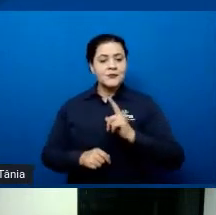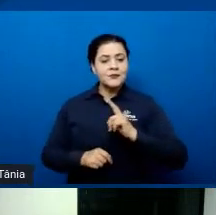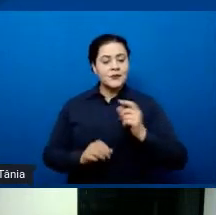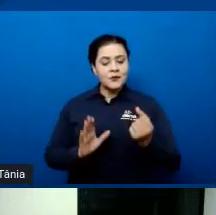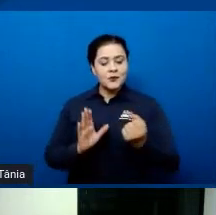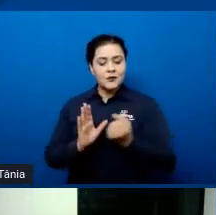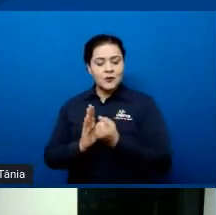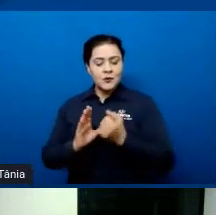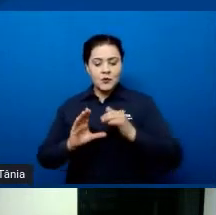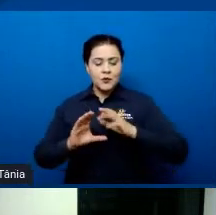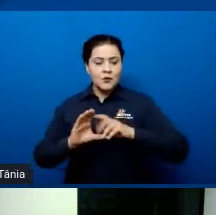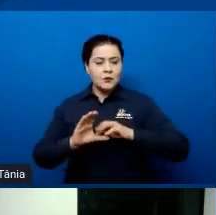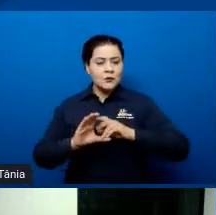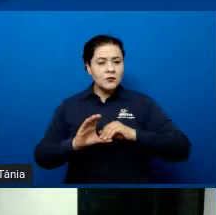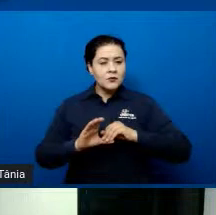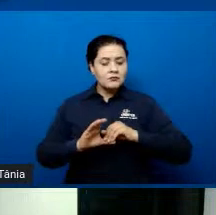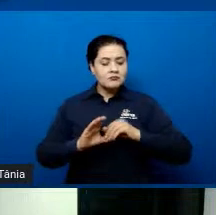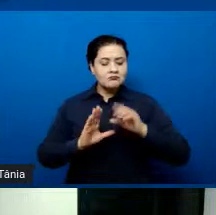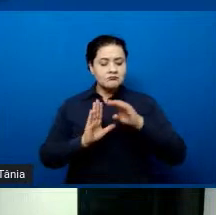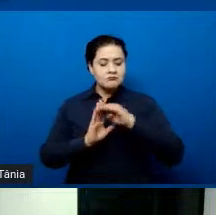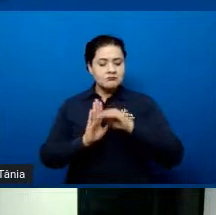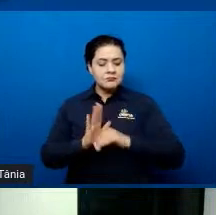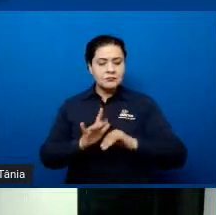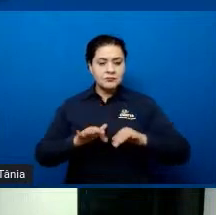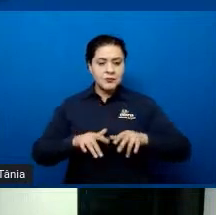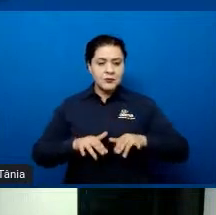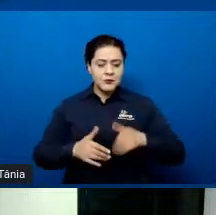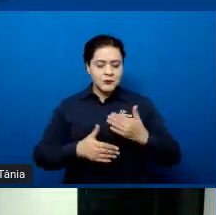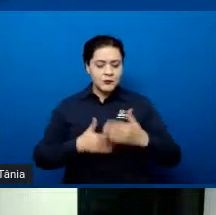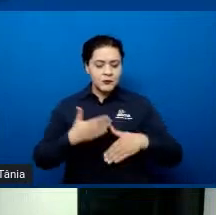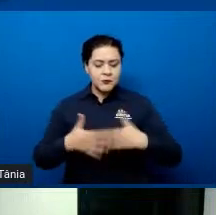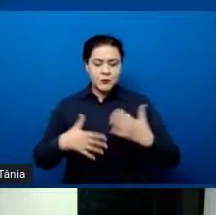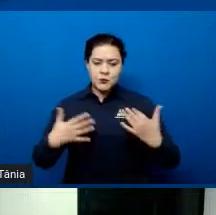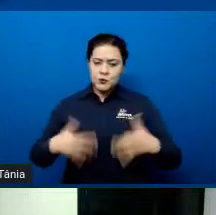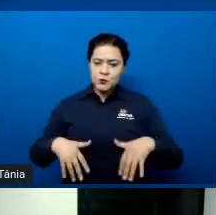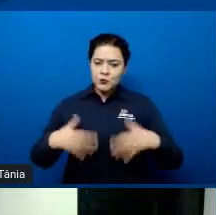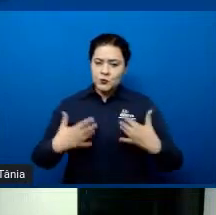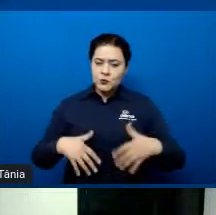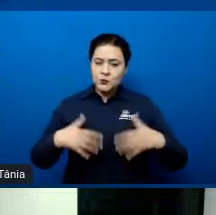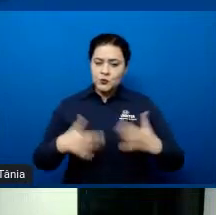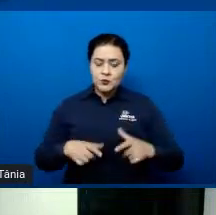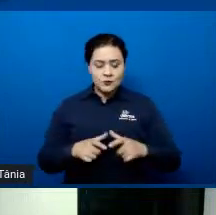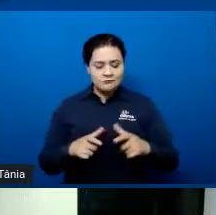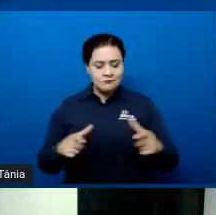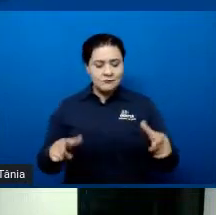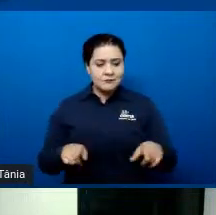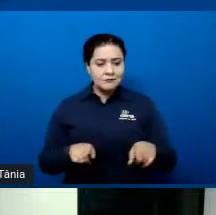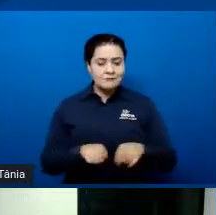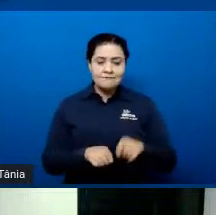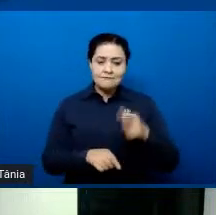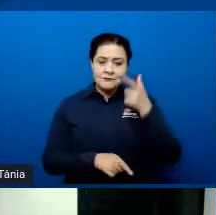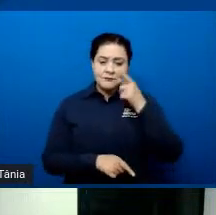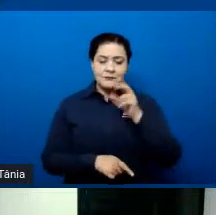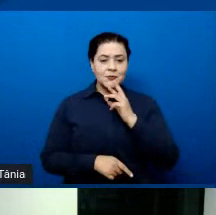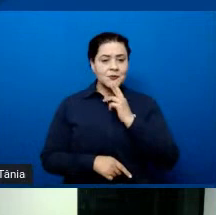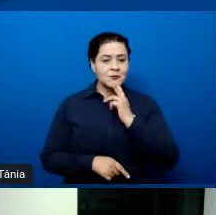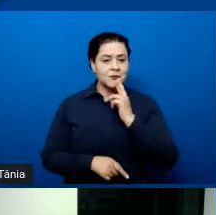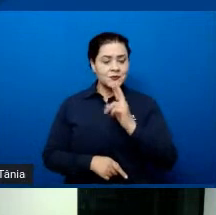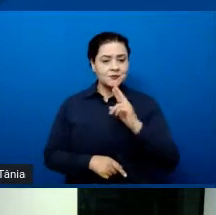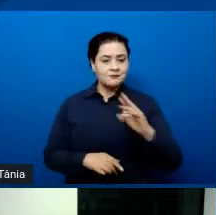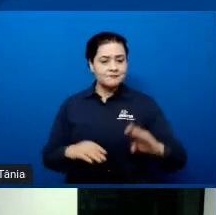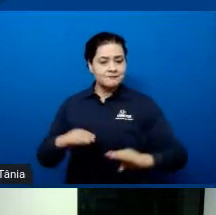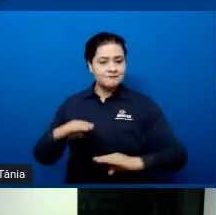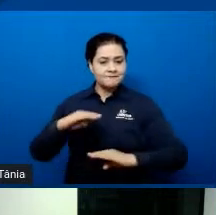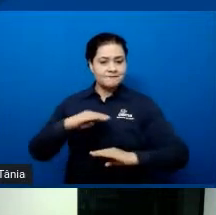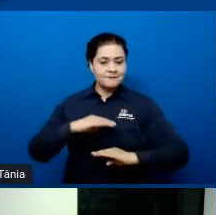de programação, um desenvolvimento muito árduo e muito grande, né, para se chegar num resultado bastante